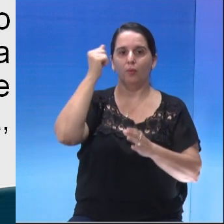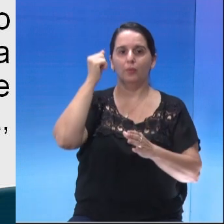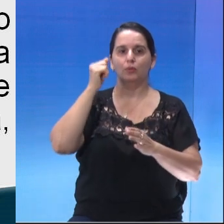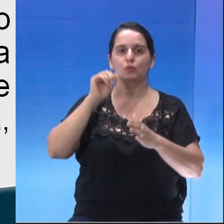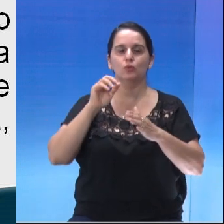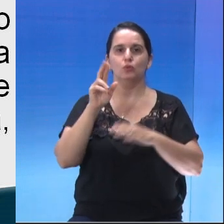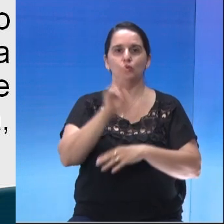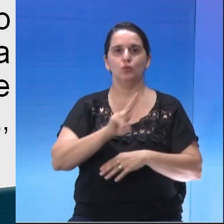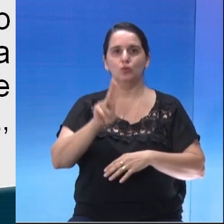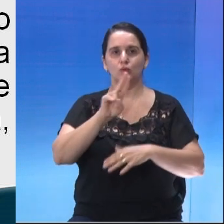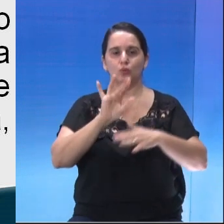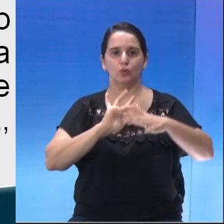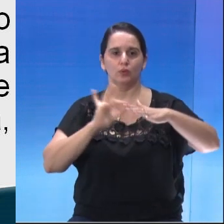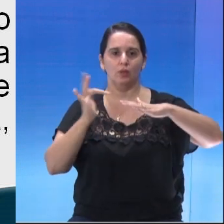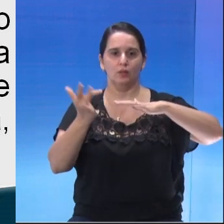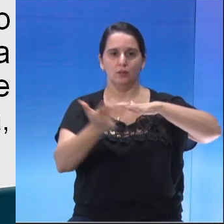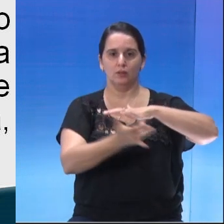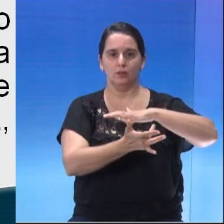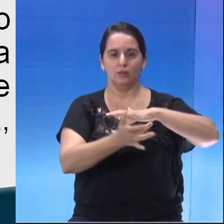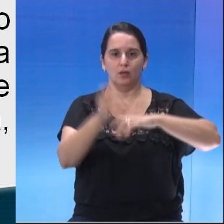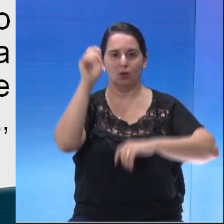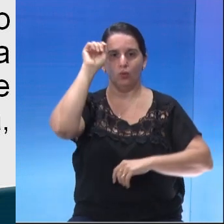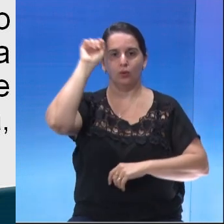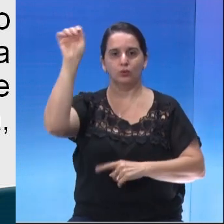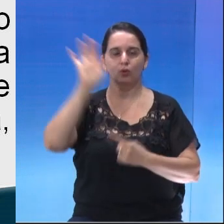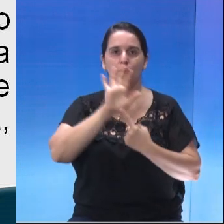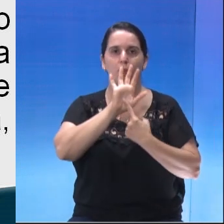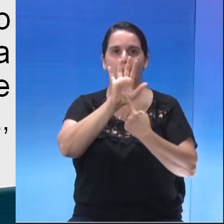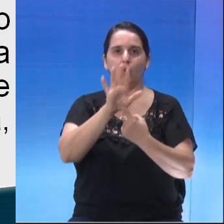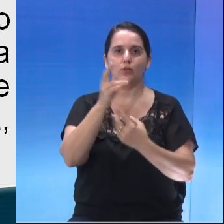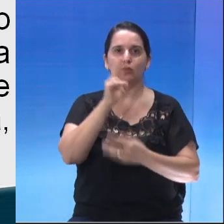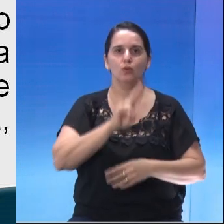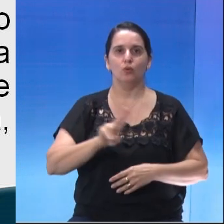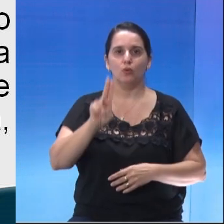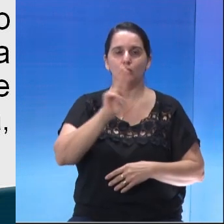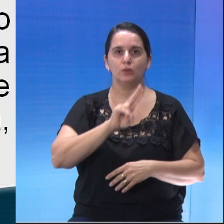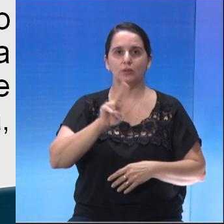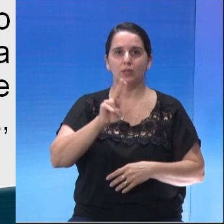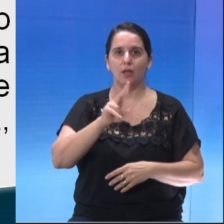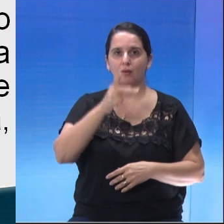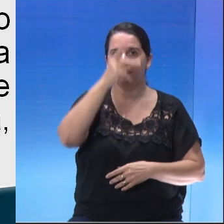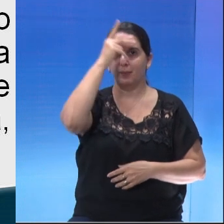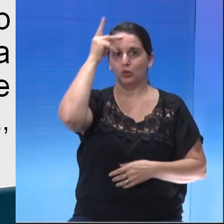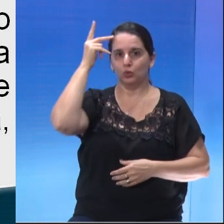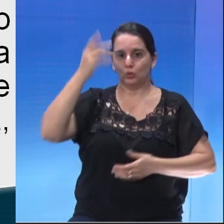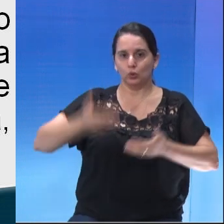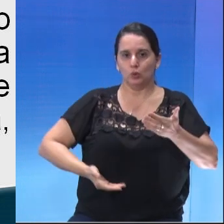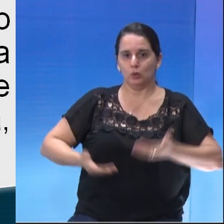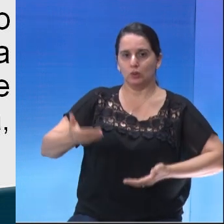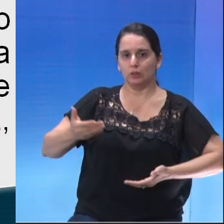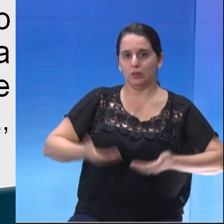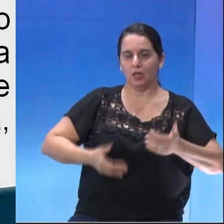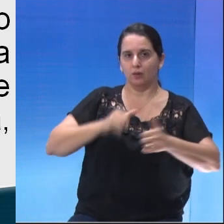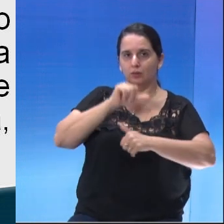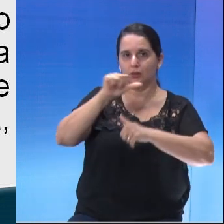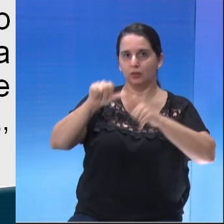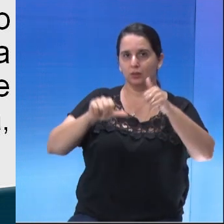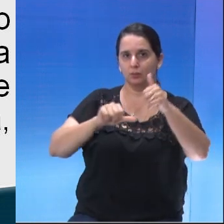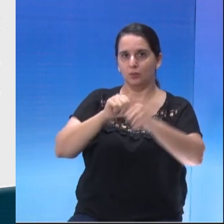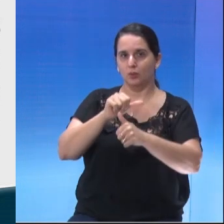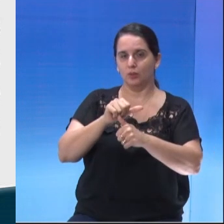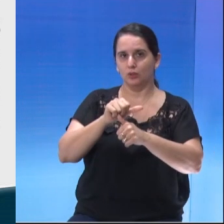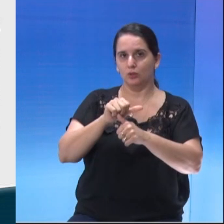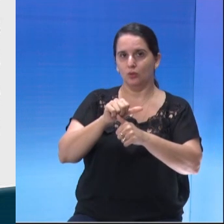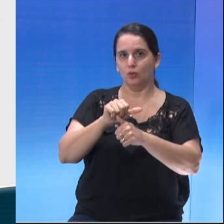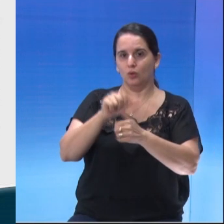redes sociais. O autor relata como Cícero usava um escravo que posteriormente tornou-se seu escriba